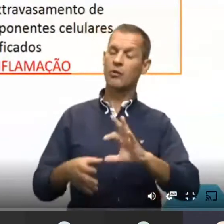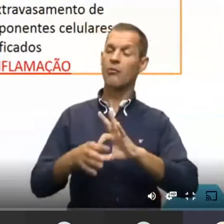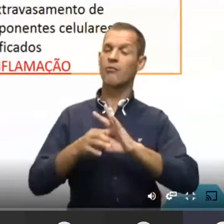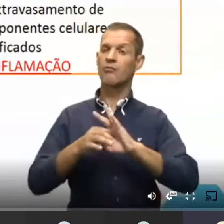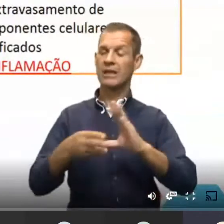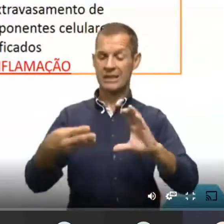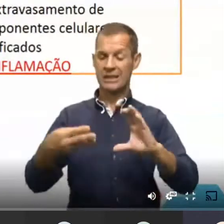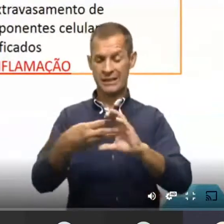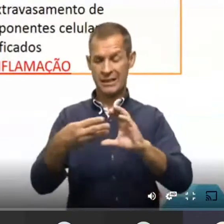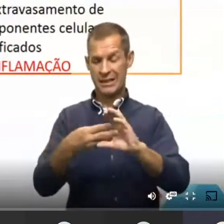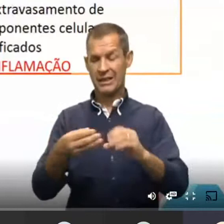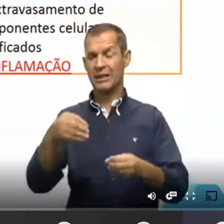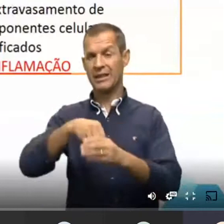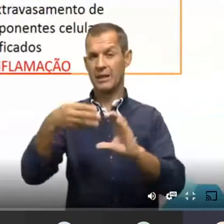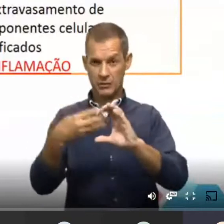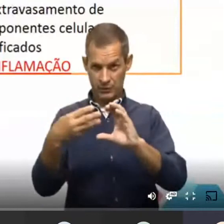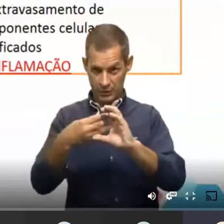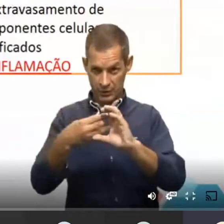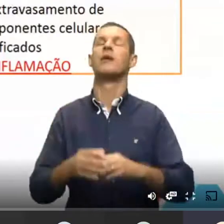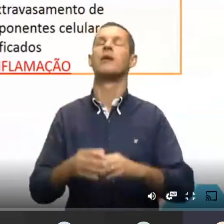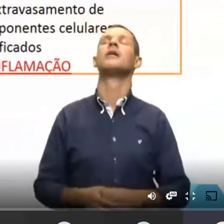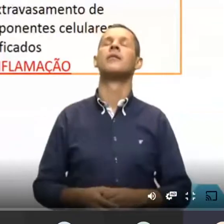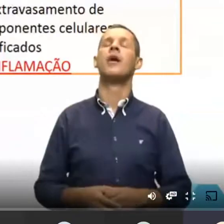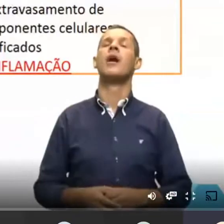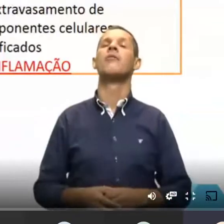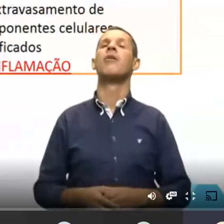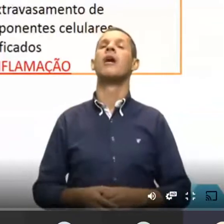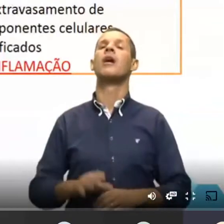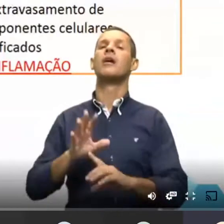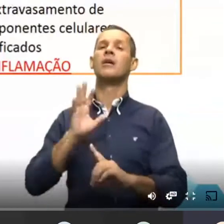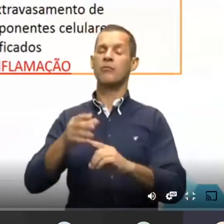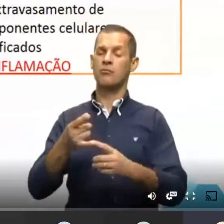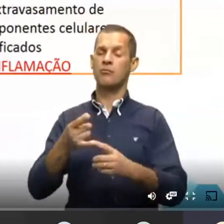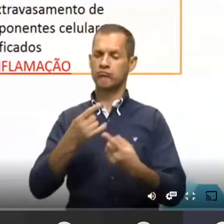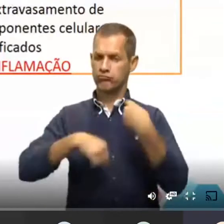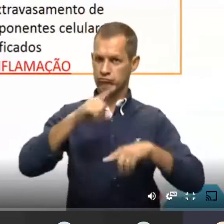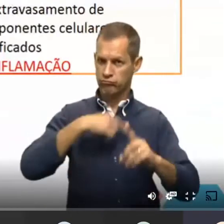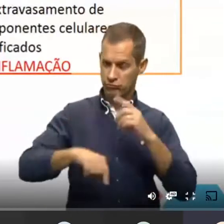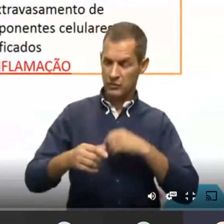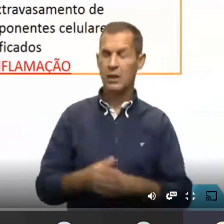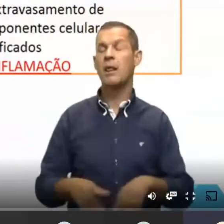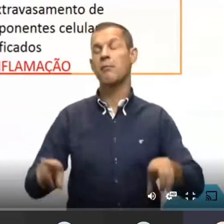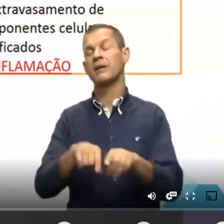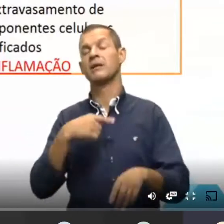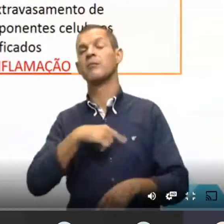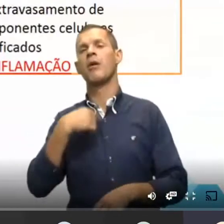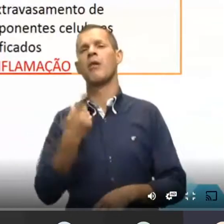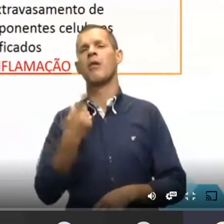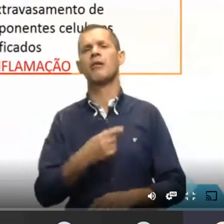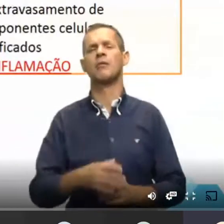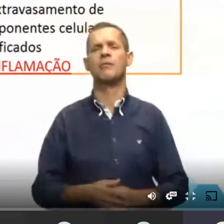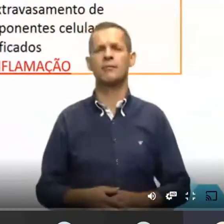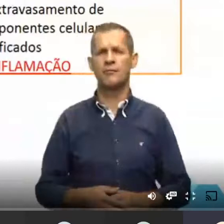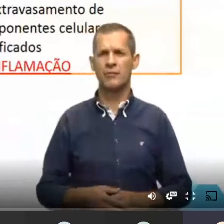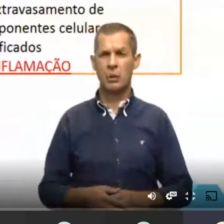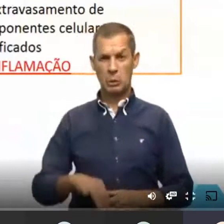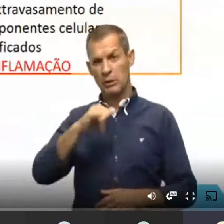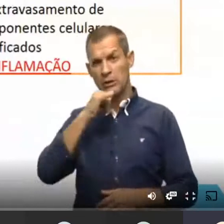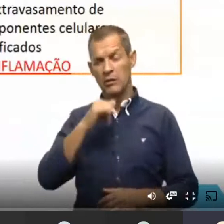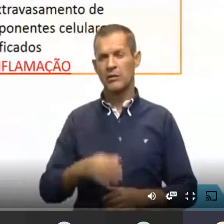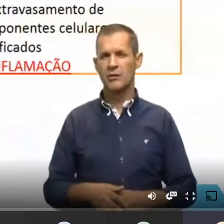extracelular. Saindo para o meio extracelular, isso vai ativar o sistema imune e nós teremos,